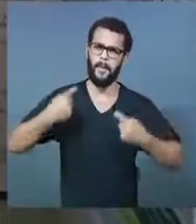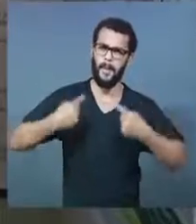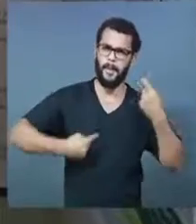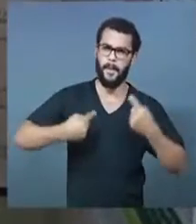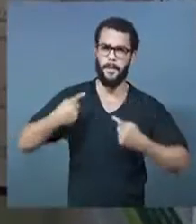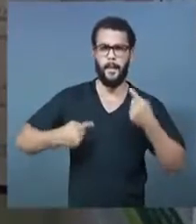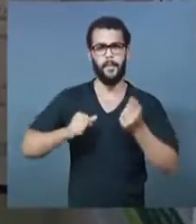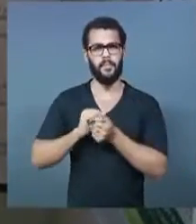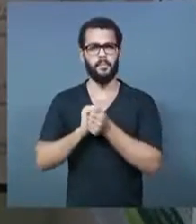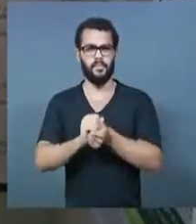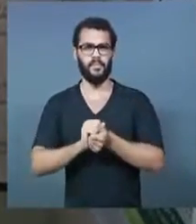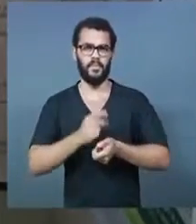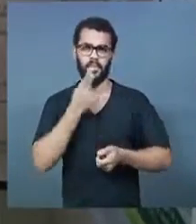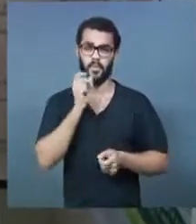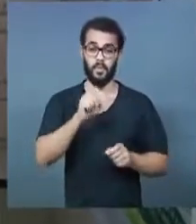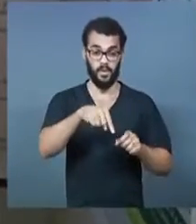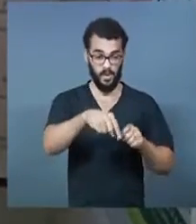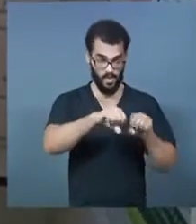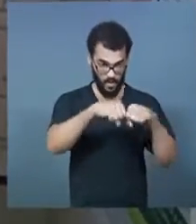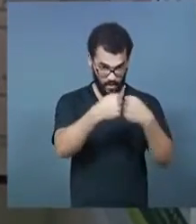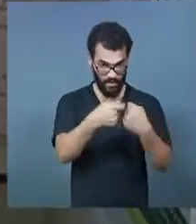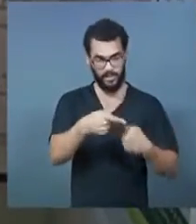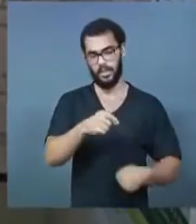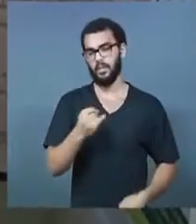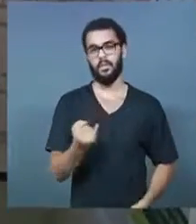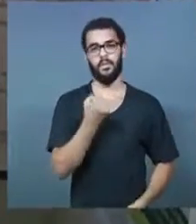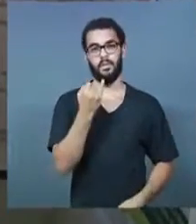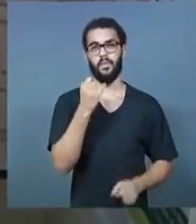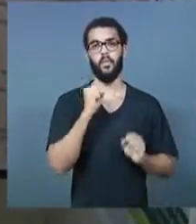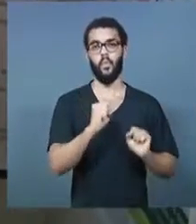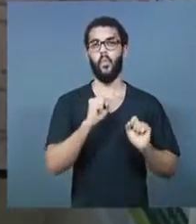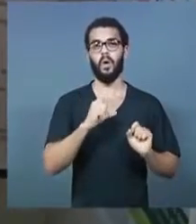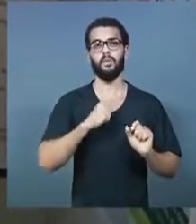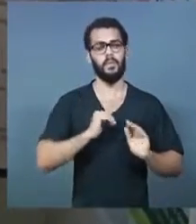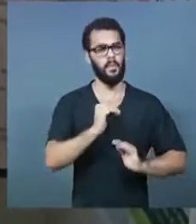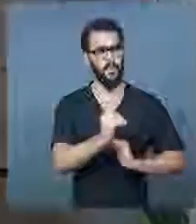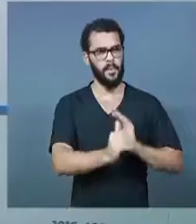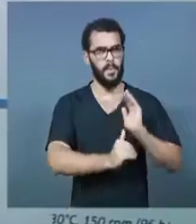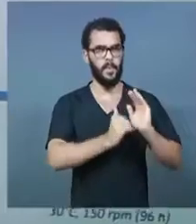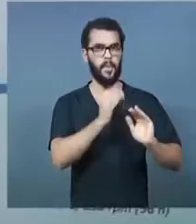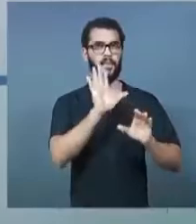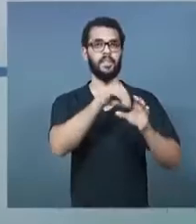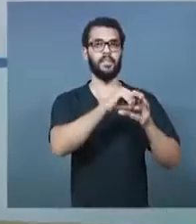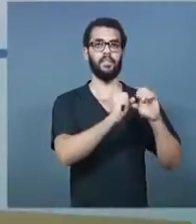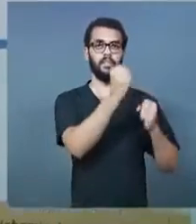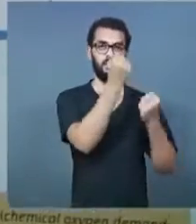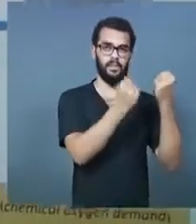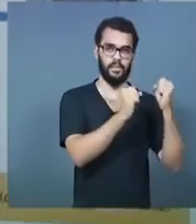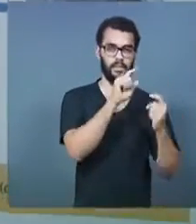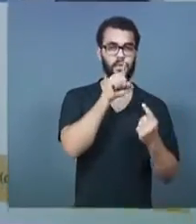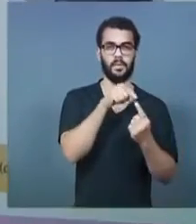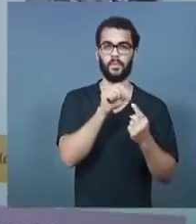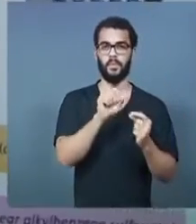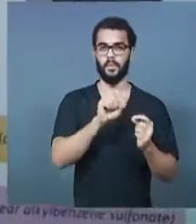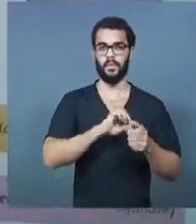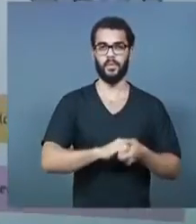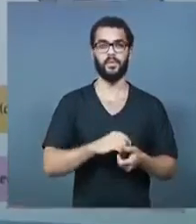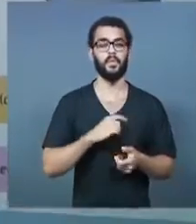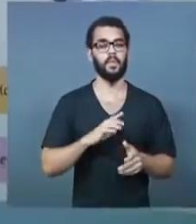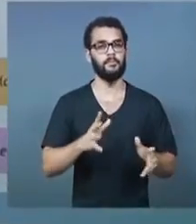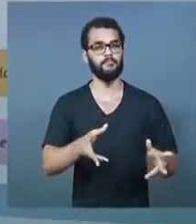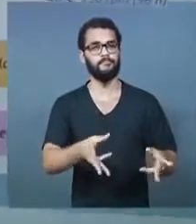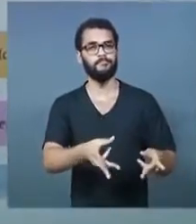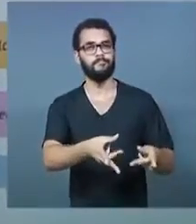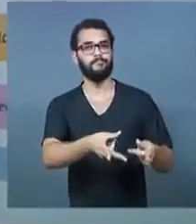Para ela, o simpósio é a peça-chave para a evolução dos processos industriais que visam o aperfeiçoamento